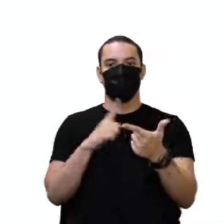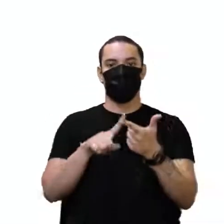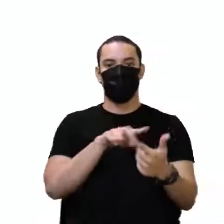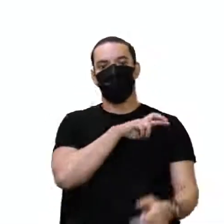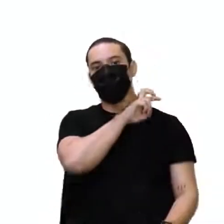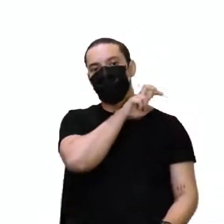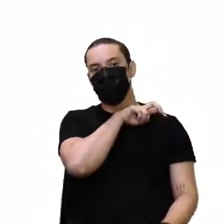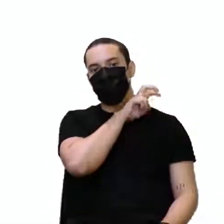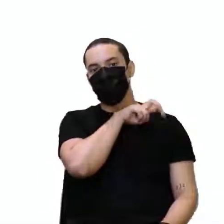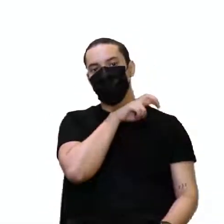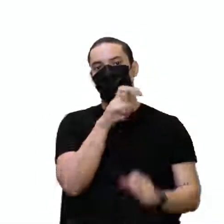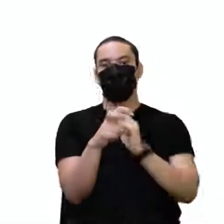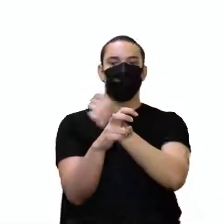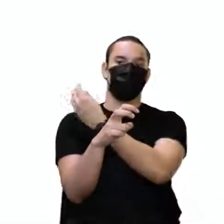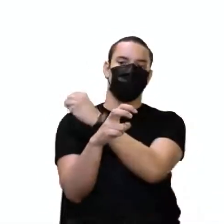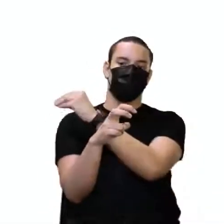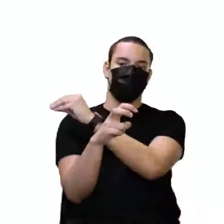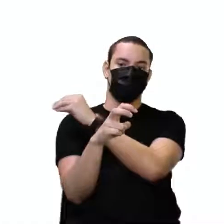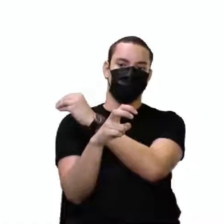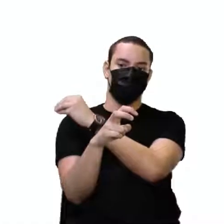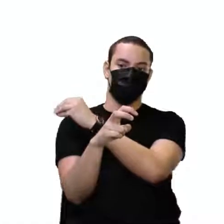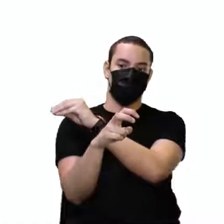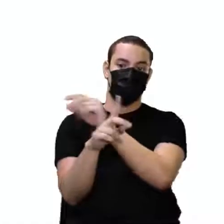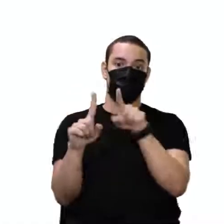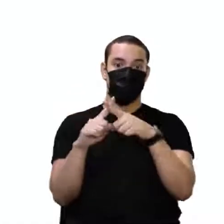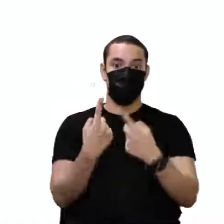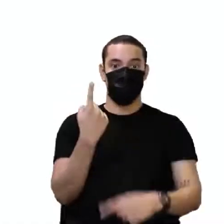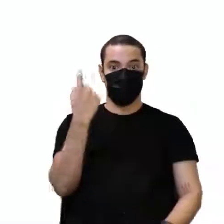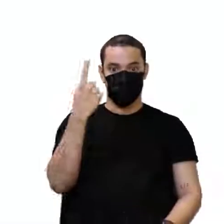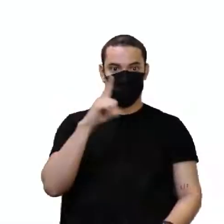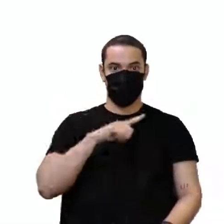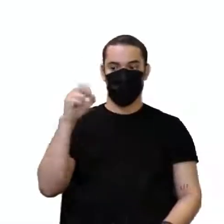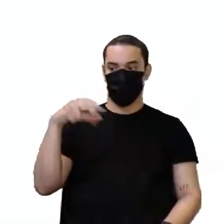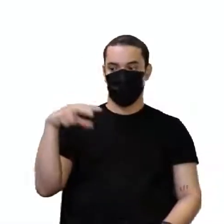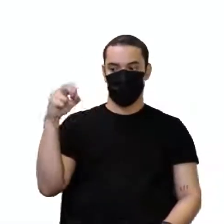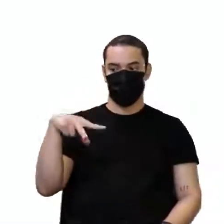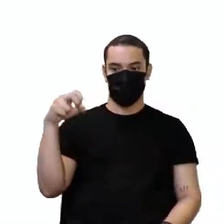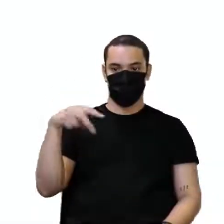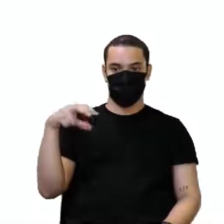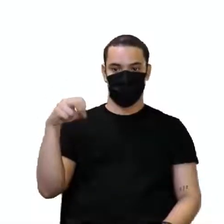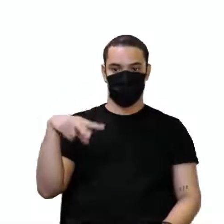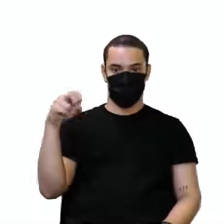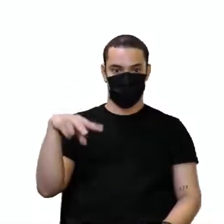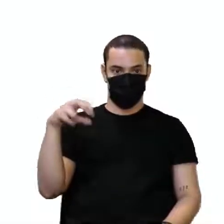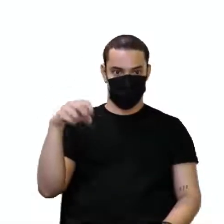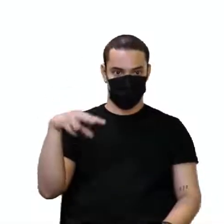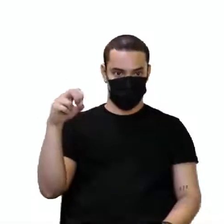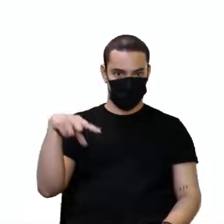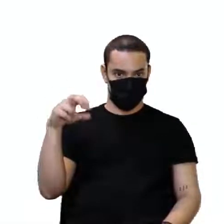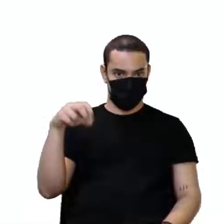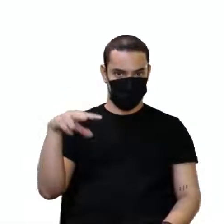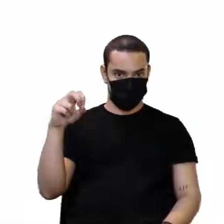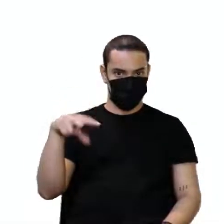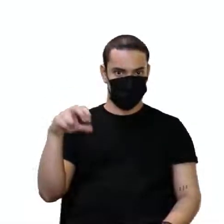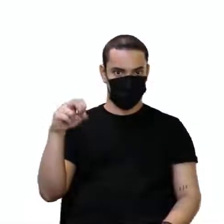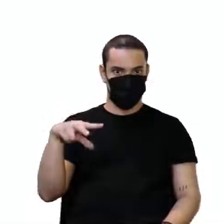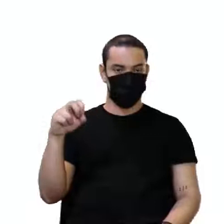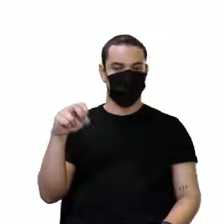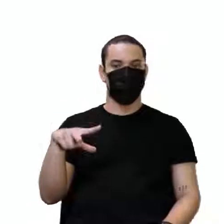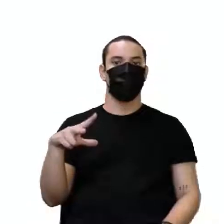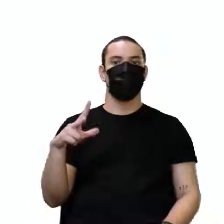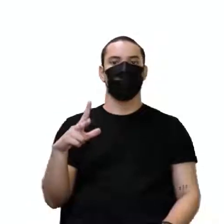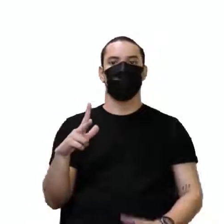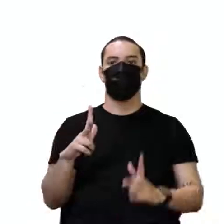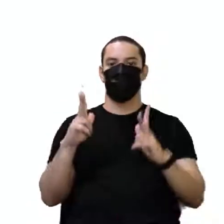uma serpente, que também é um réptil. Só que um produz veneno, ok? Assim